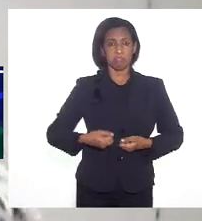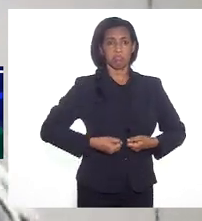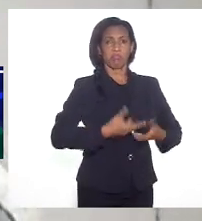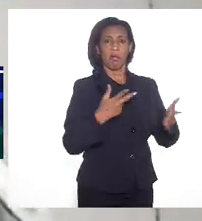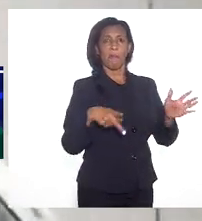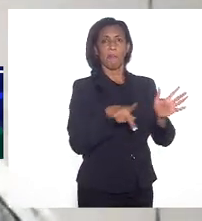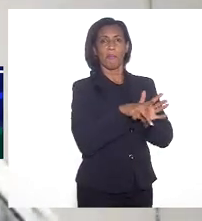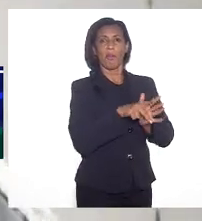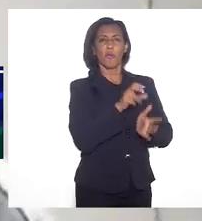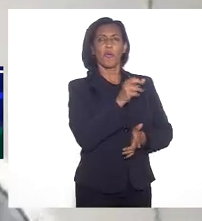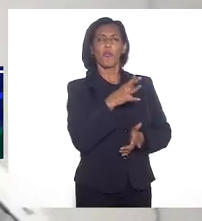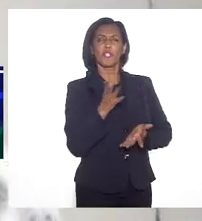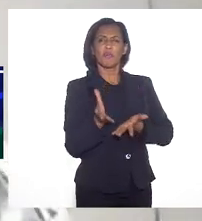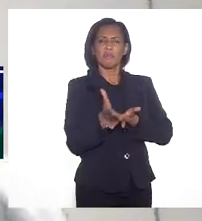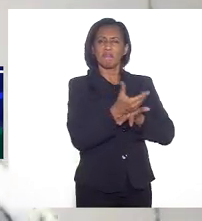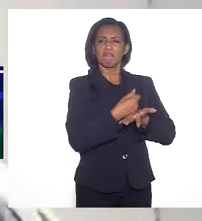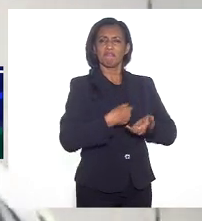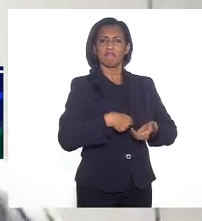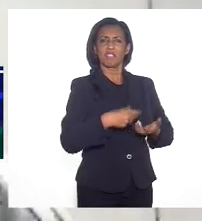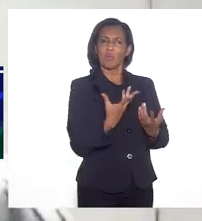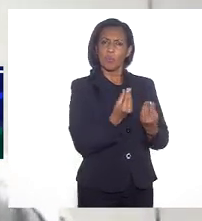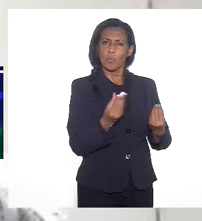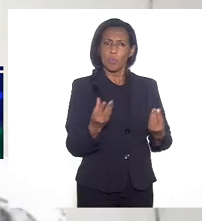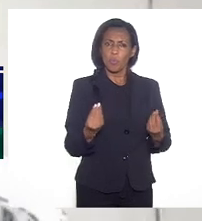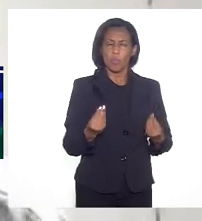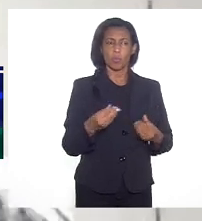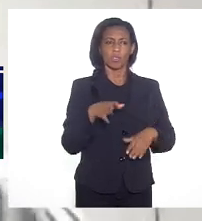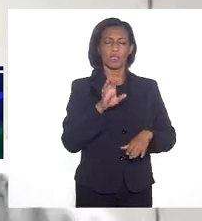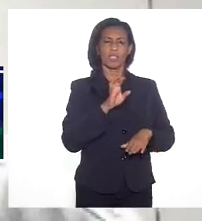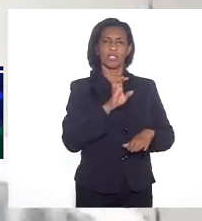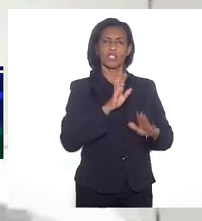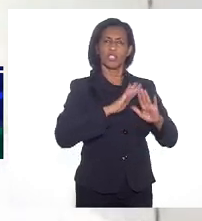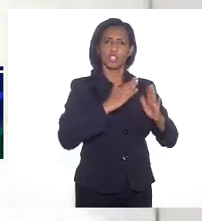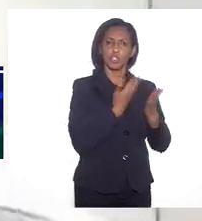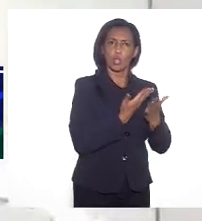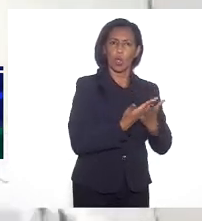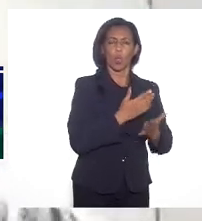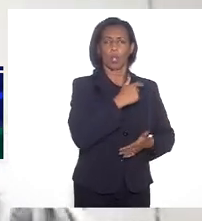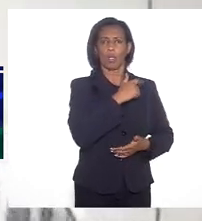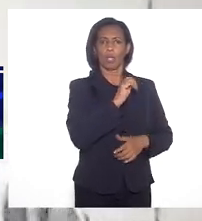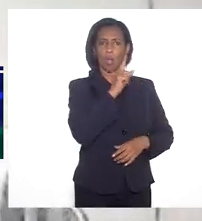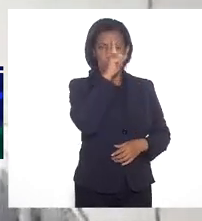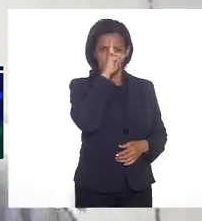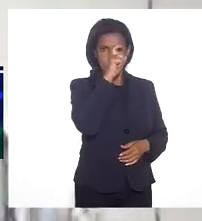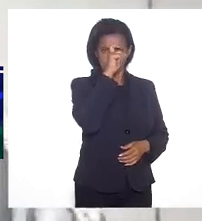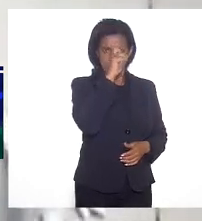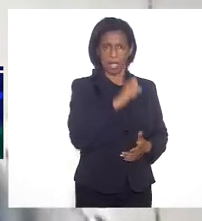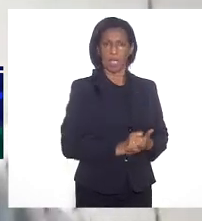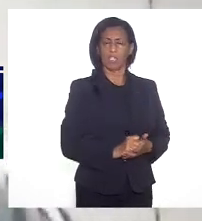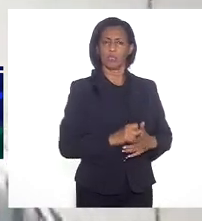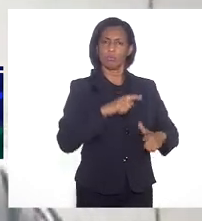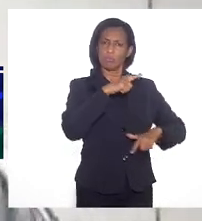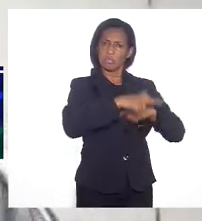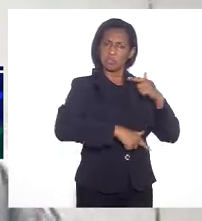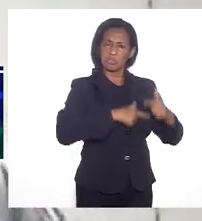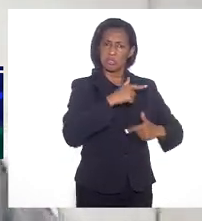orçamento corrente então muitas obras muitas escolas muitos hospitais muitos serviços públicos foram